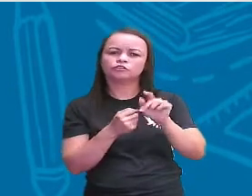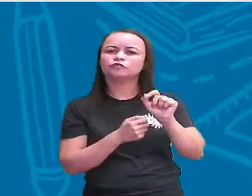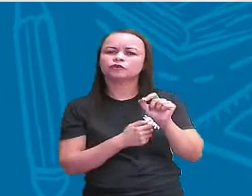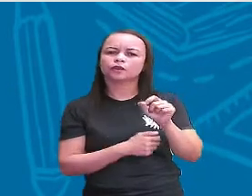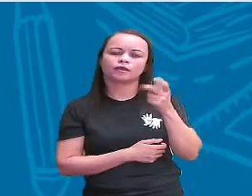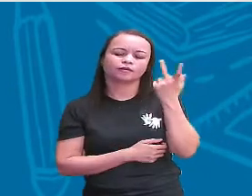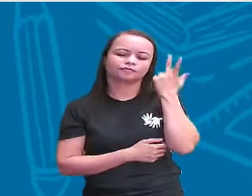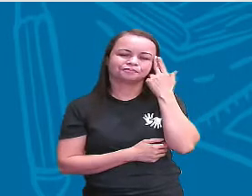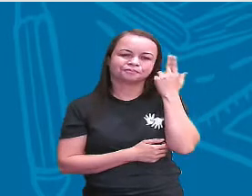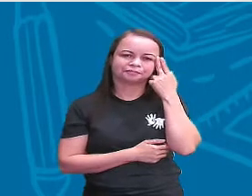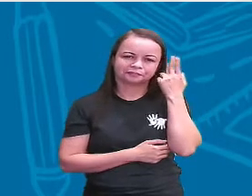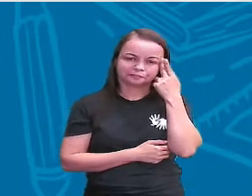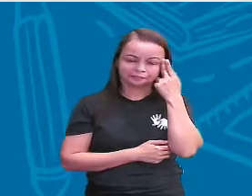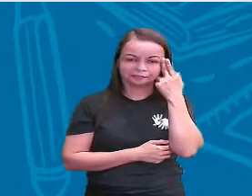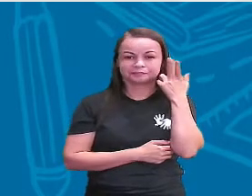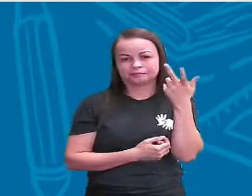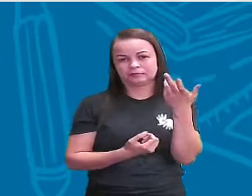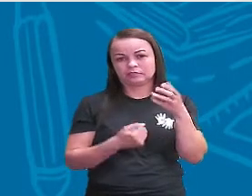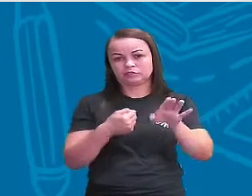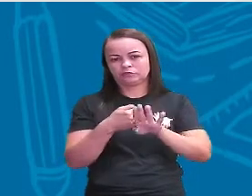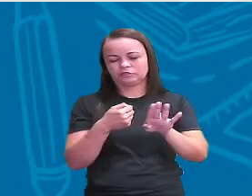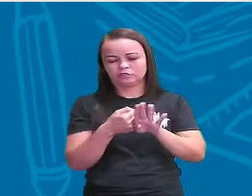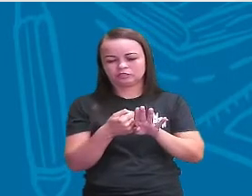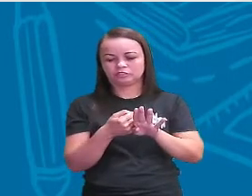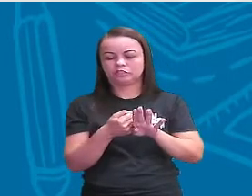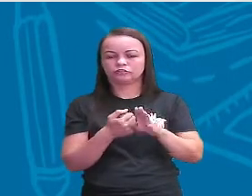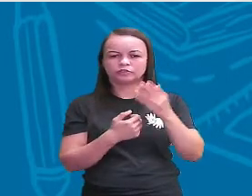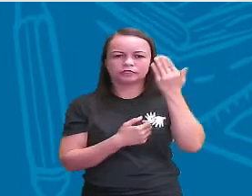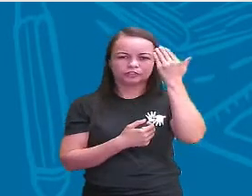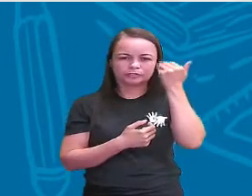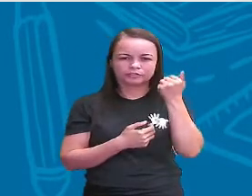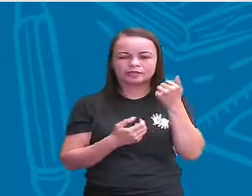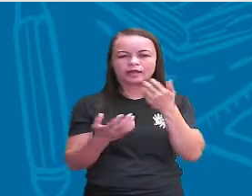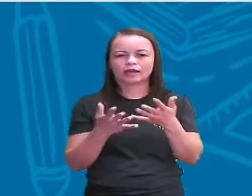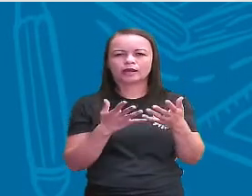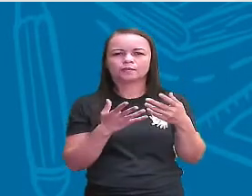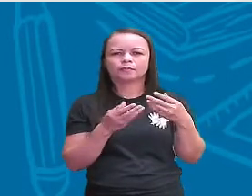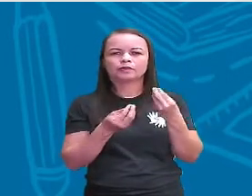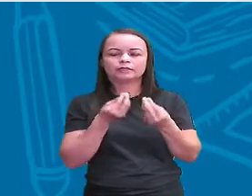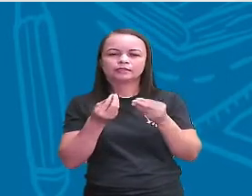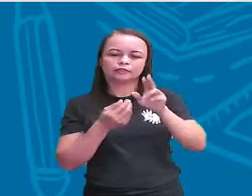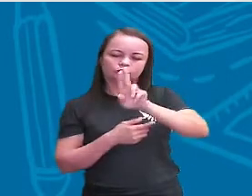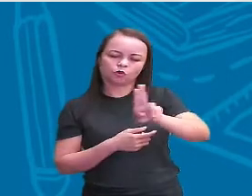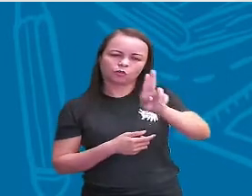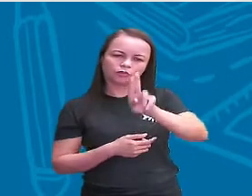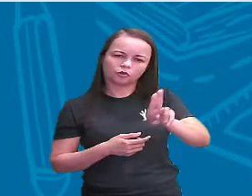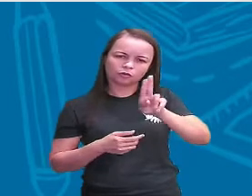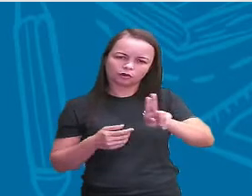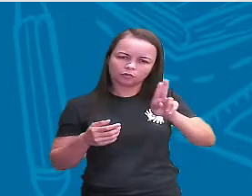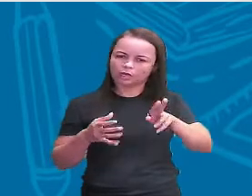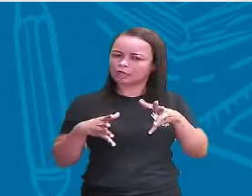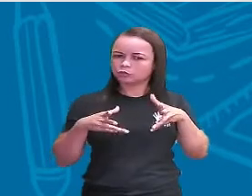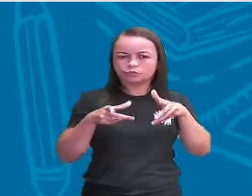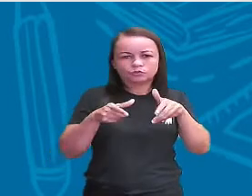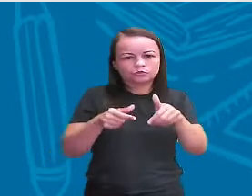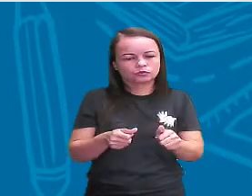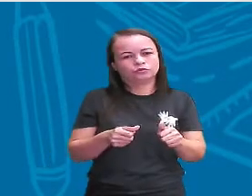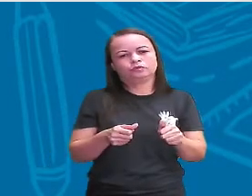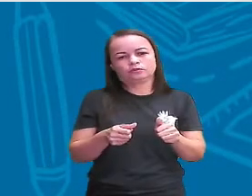comuns, né? Substantivos onde a gente sabe que está dando nome, está nomeando